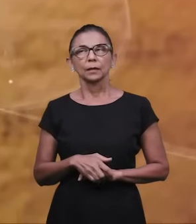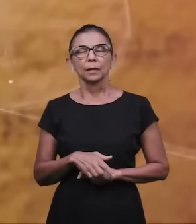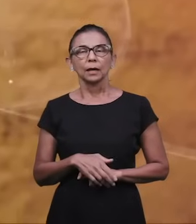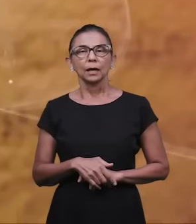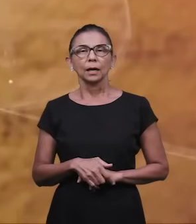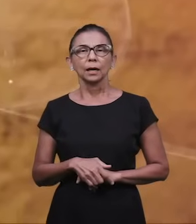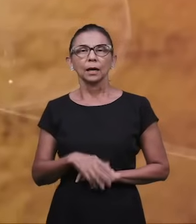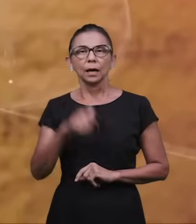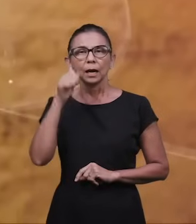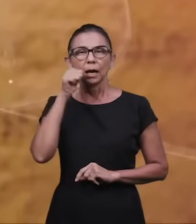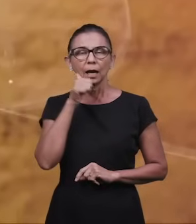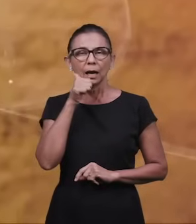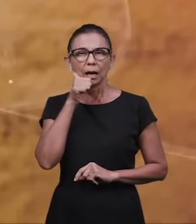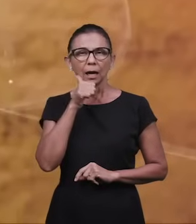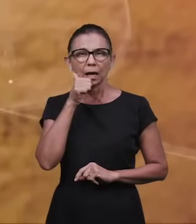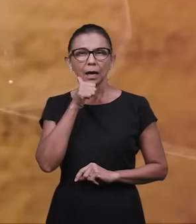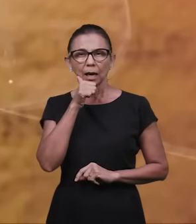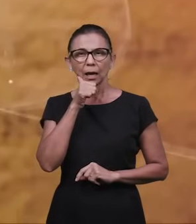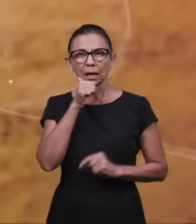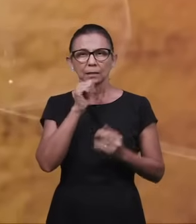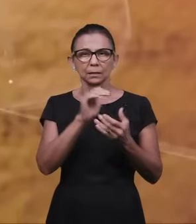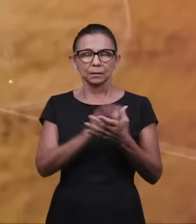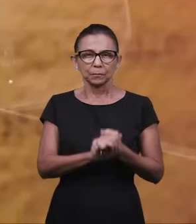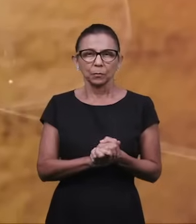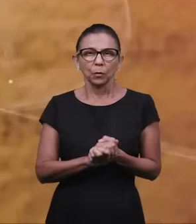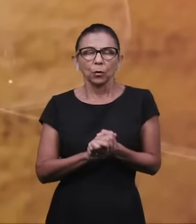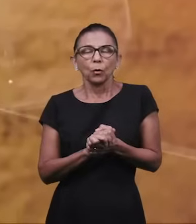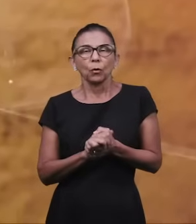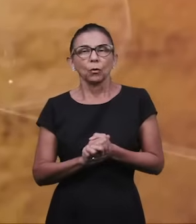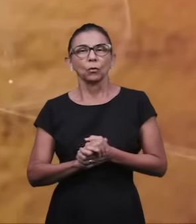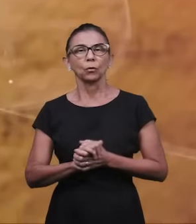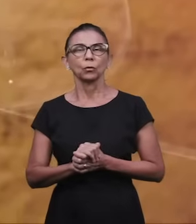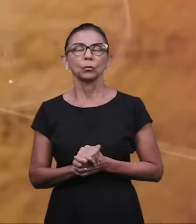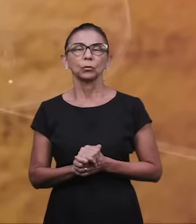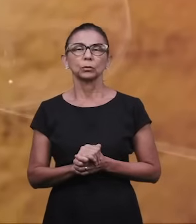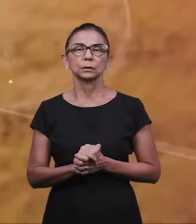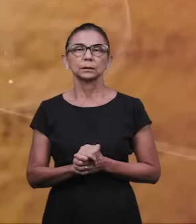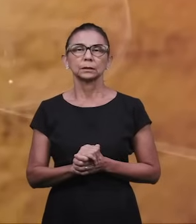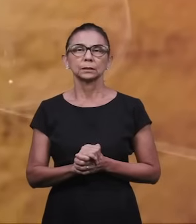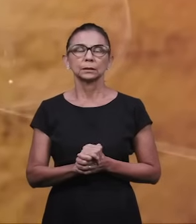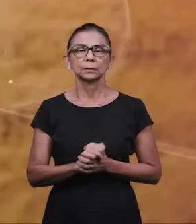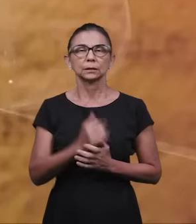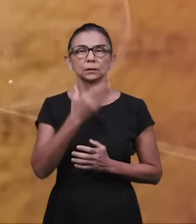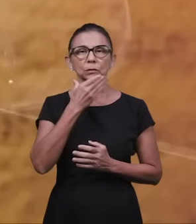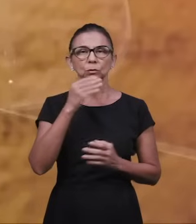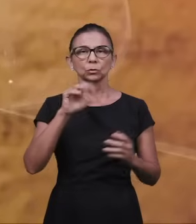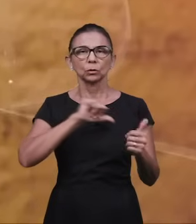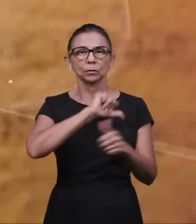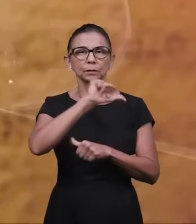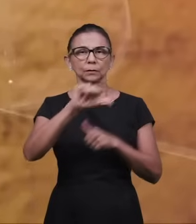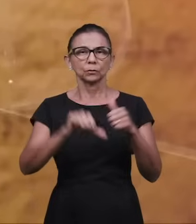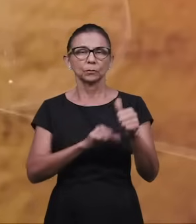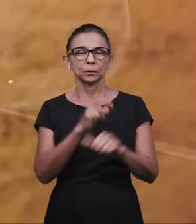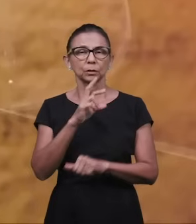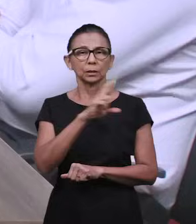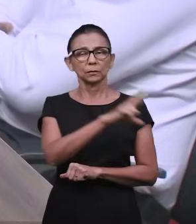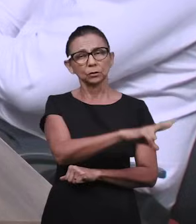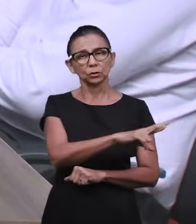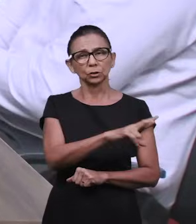das mulheres, em especial das esposas dos reformadores, durante a Reforma Protestante do século